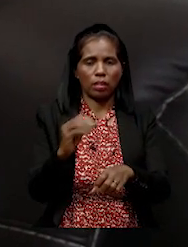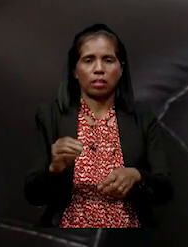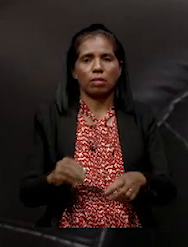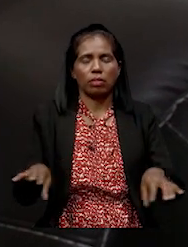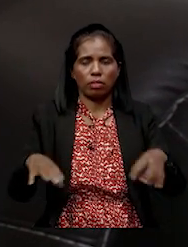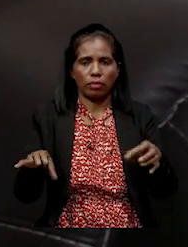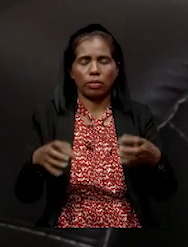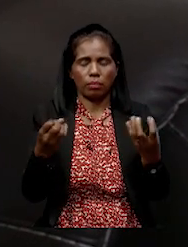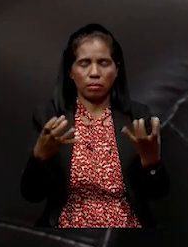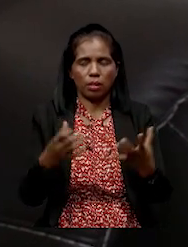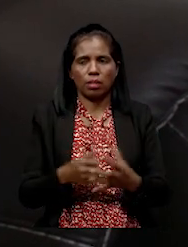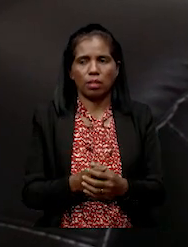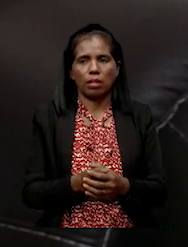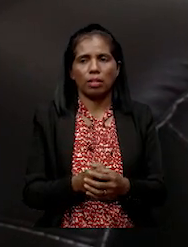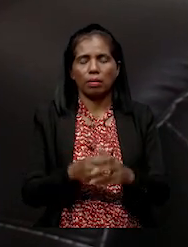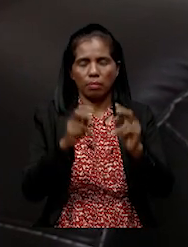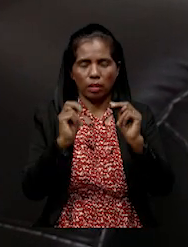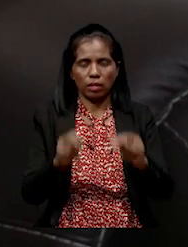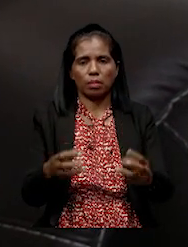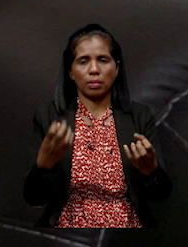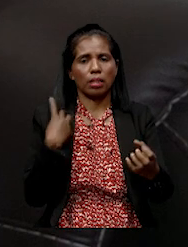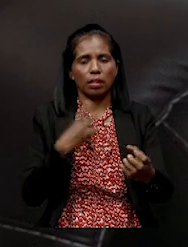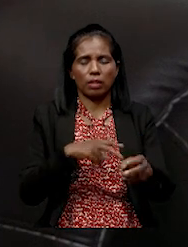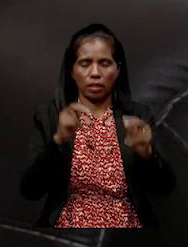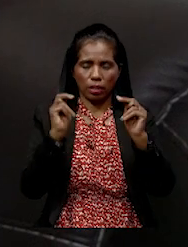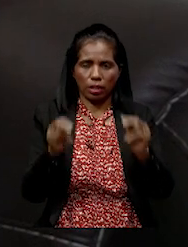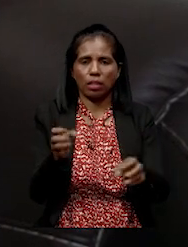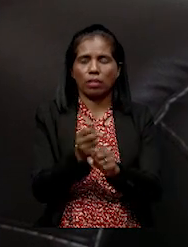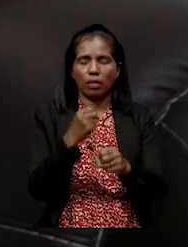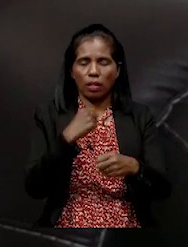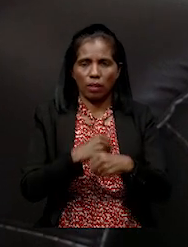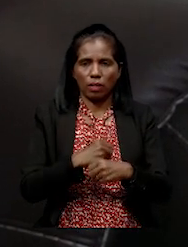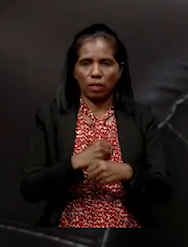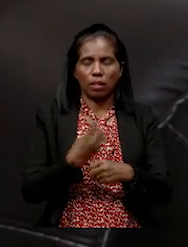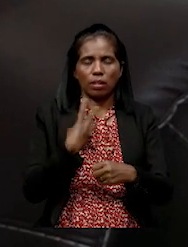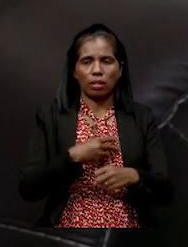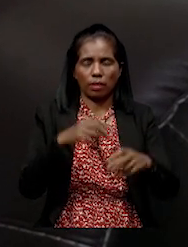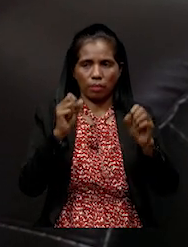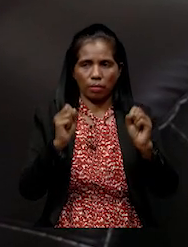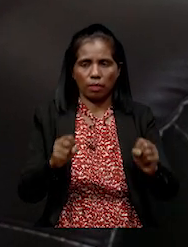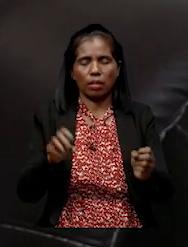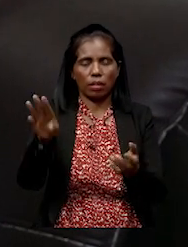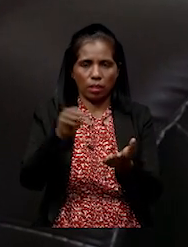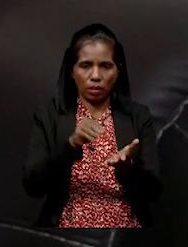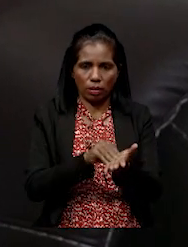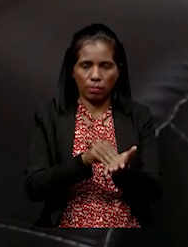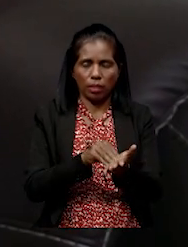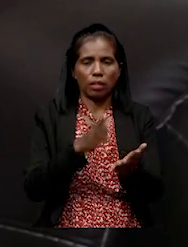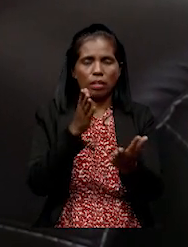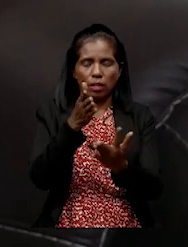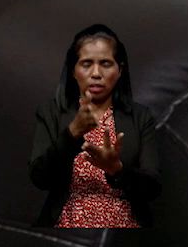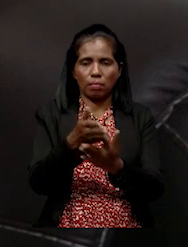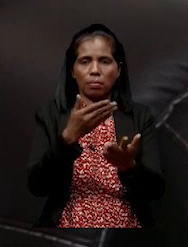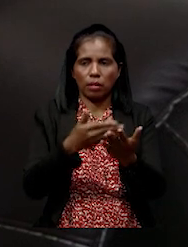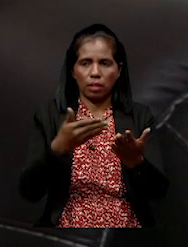a exigência para que bem, ita tem que ralo para poder ita pele adaptar para a sessão de